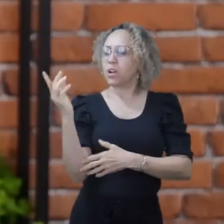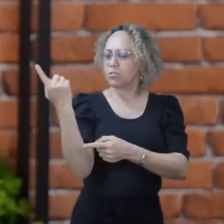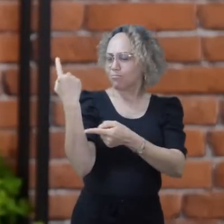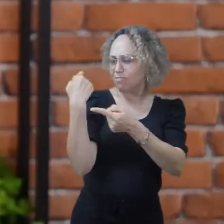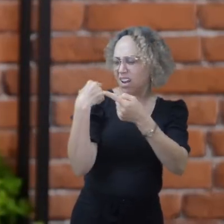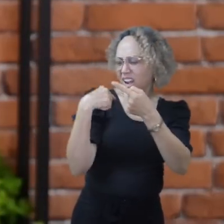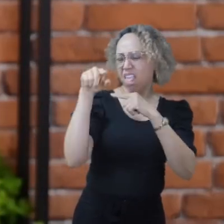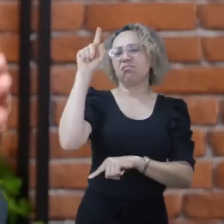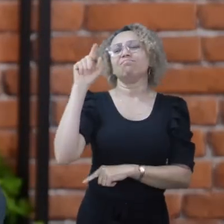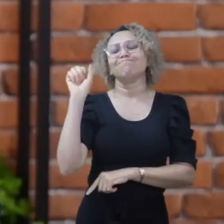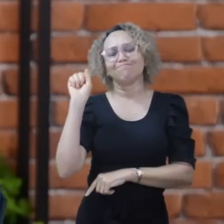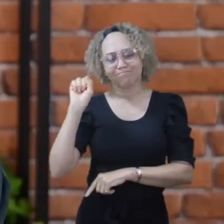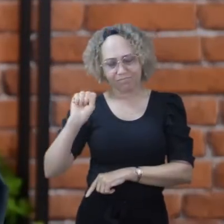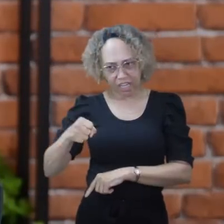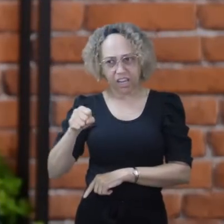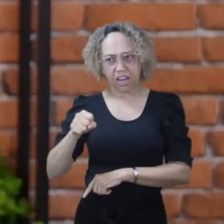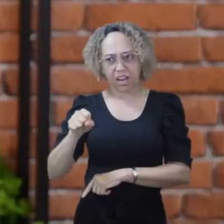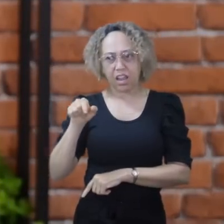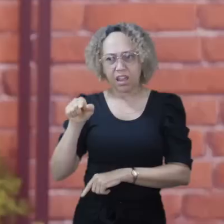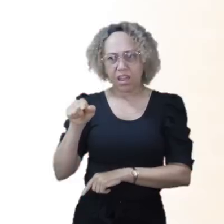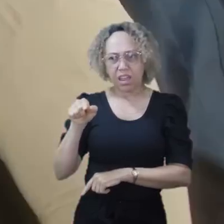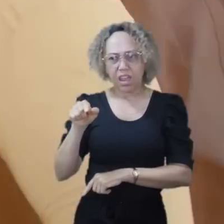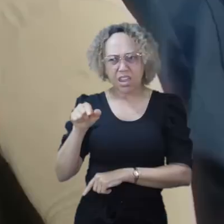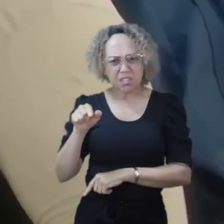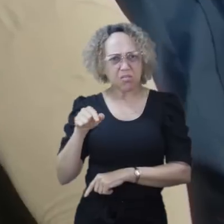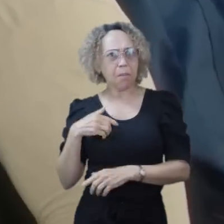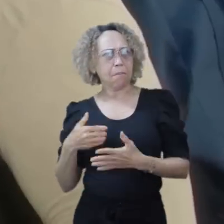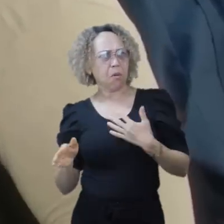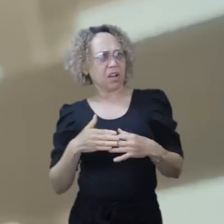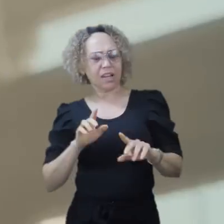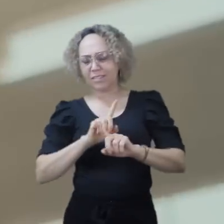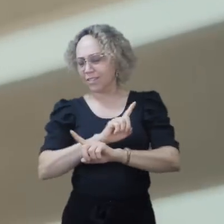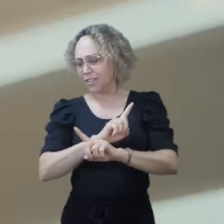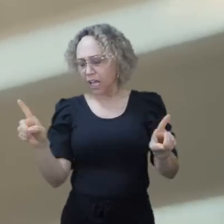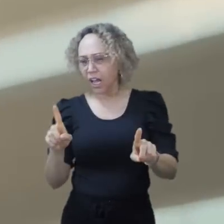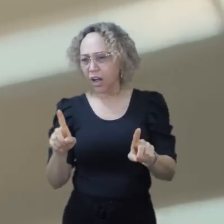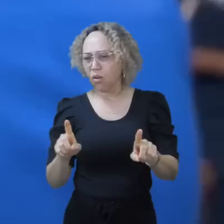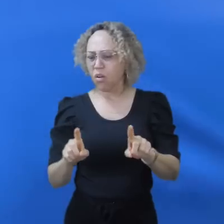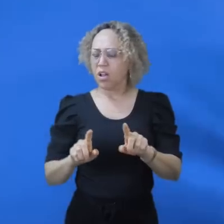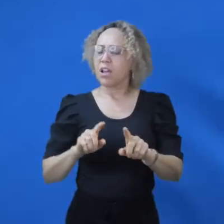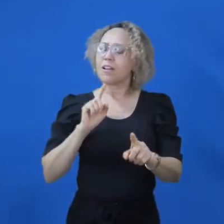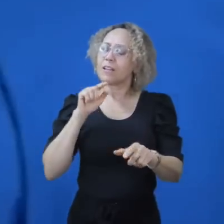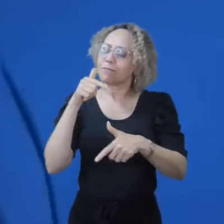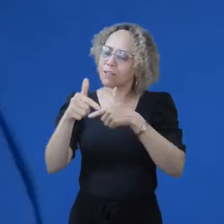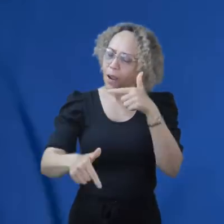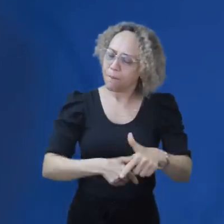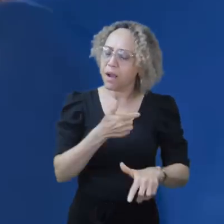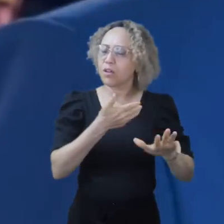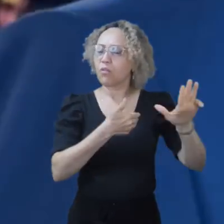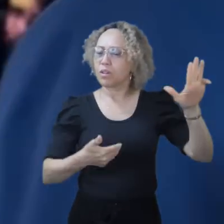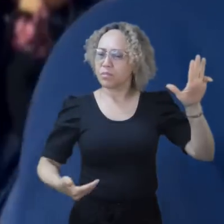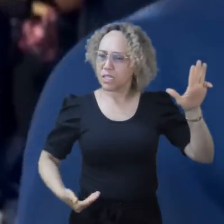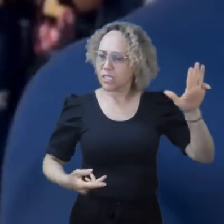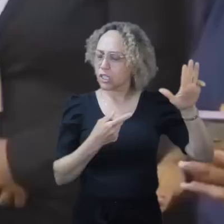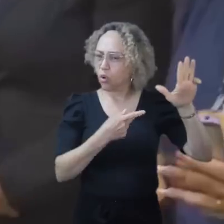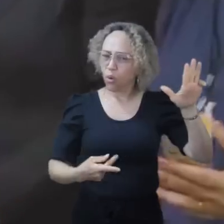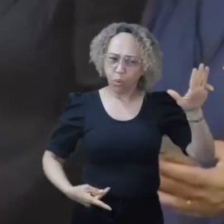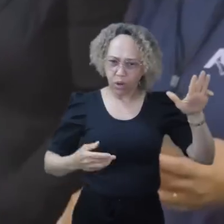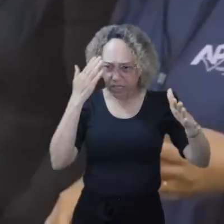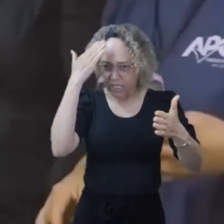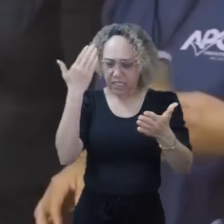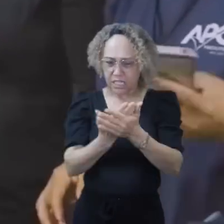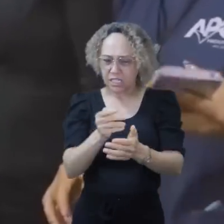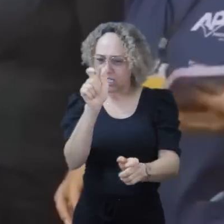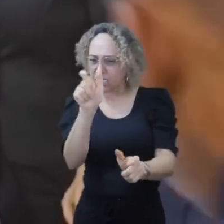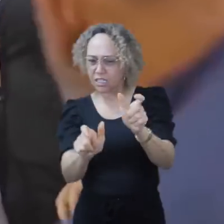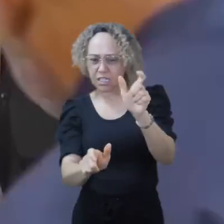por cima. E isso não é obra do acaso. É fruto do governo do presidente Lula, que acredita nos